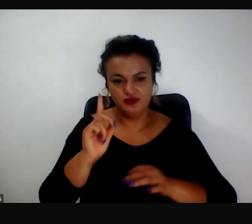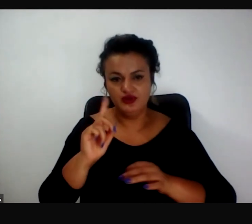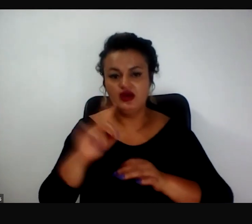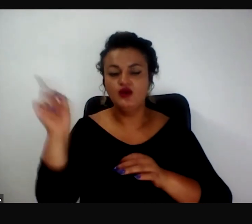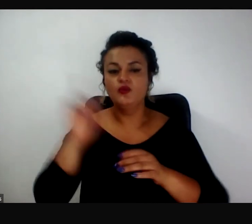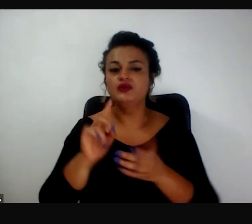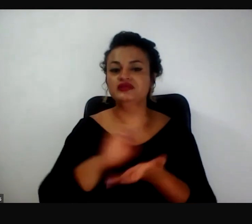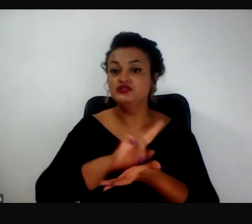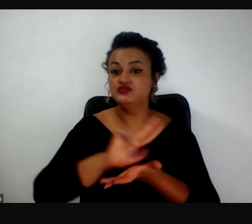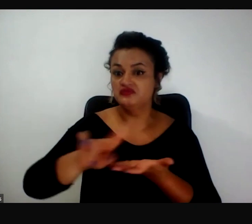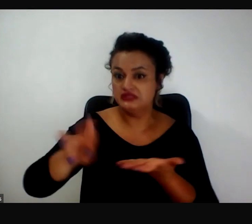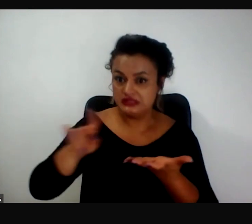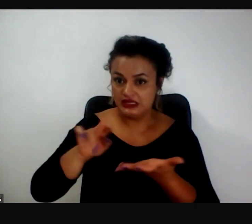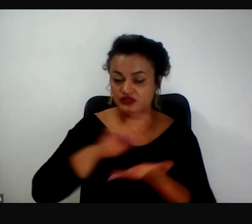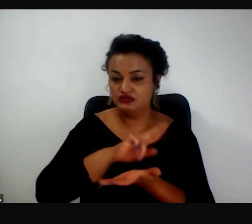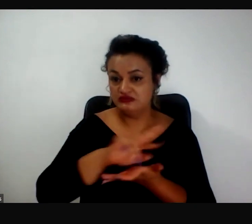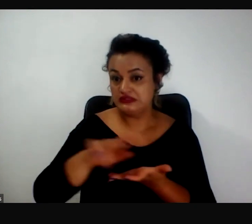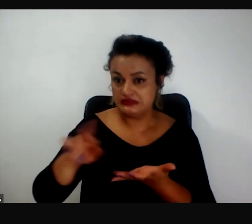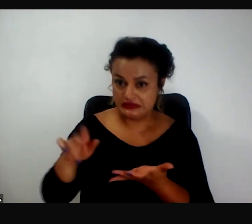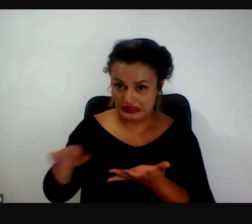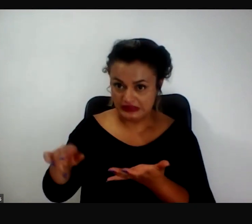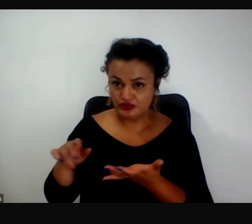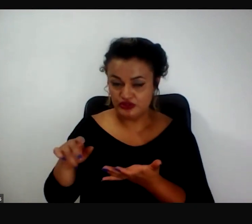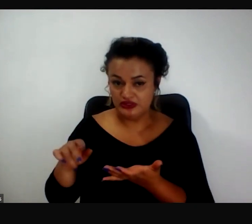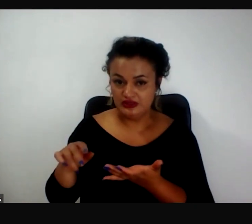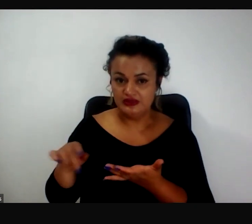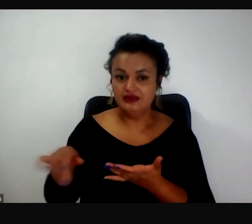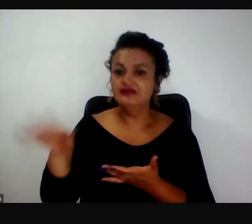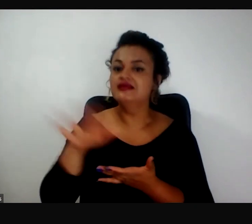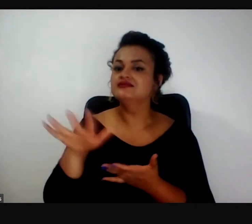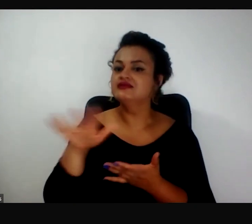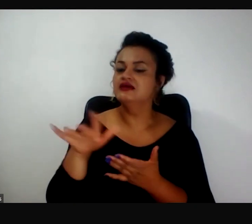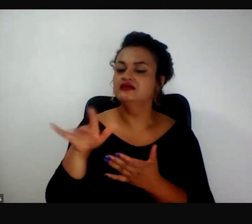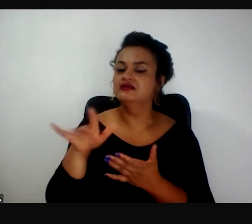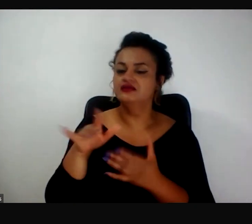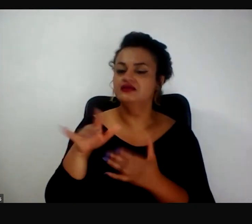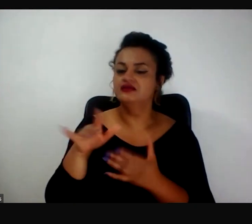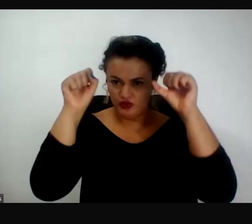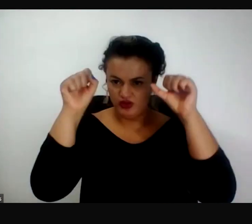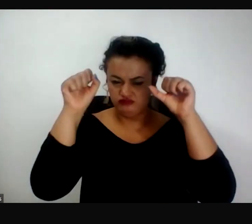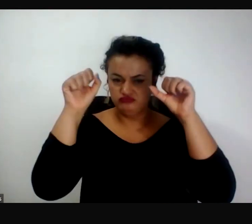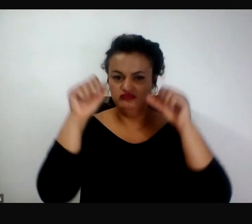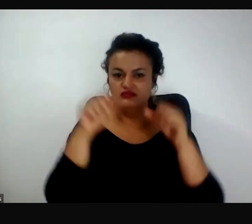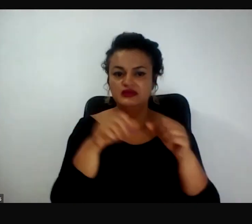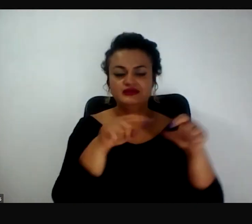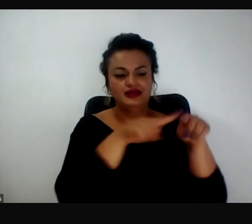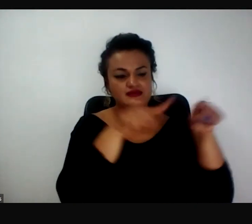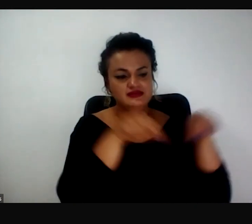de opiniões na sala primeira do Tribunal Supremo, sala civil, na sala segunda